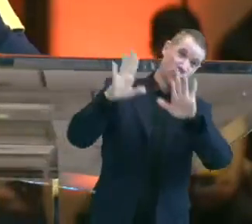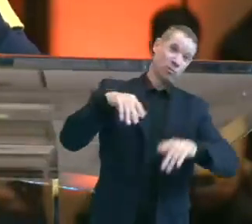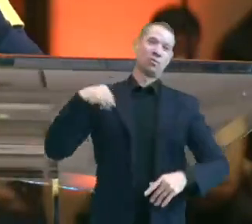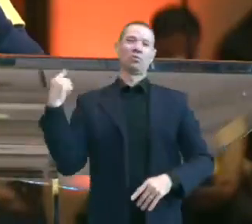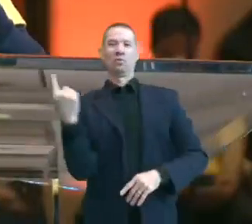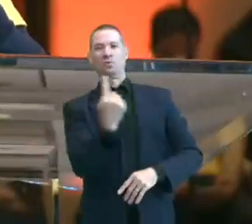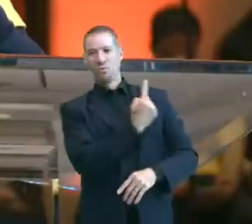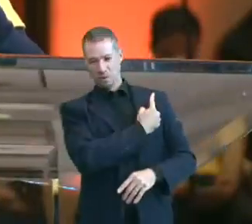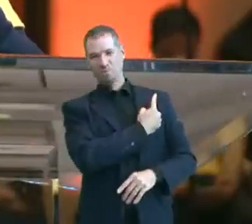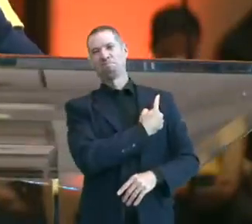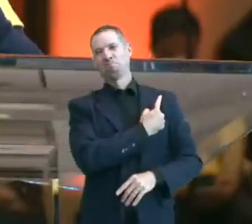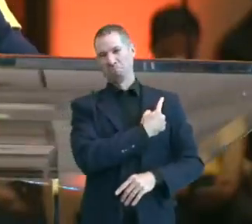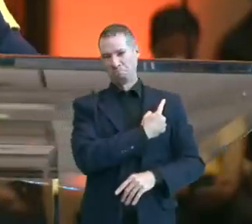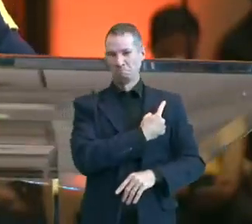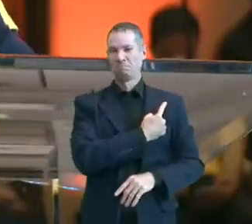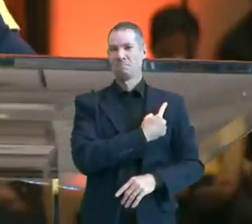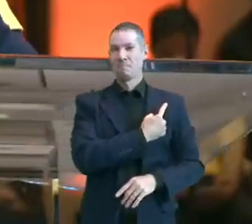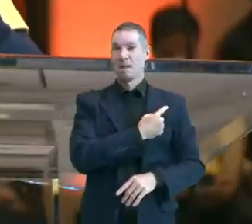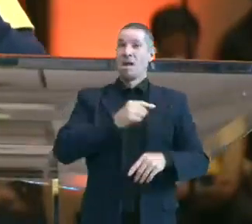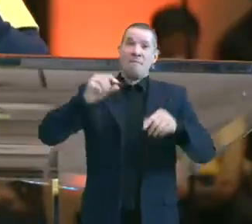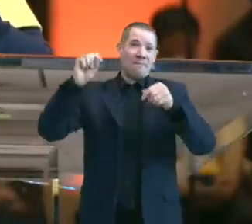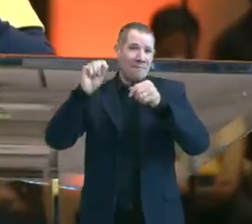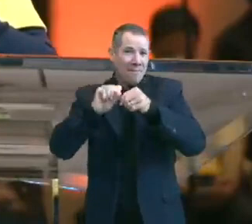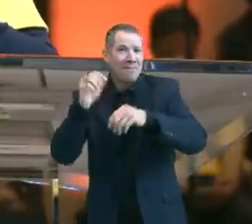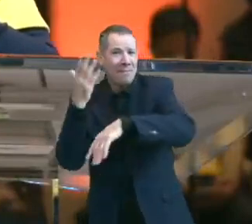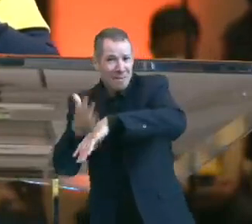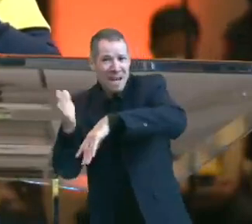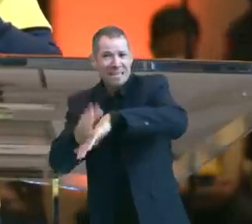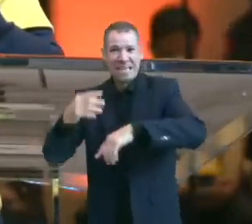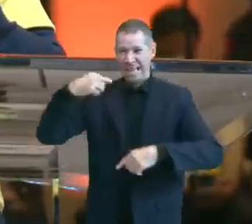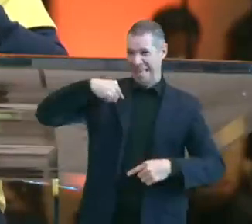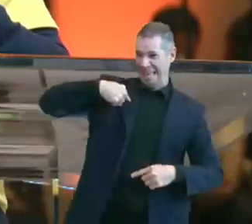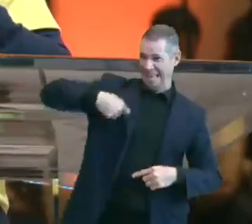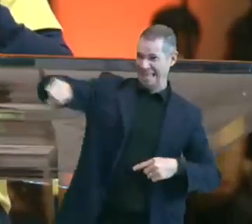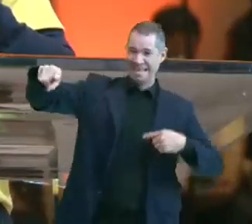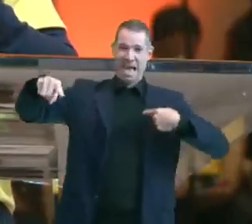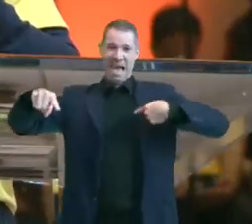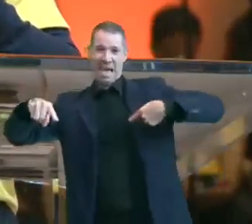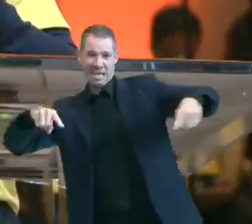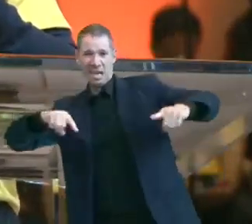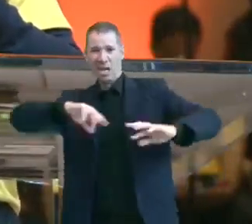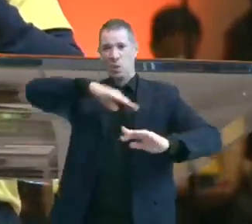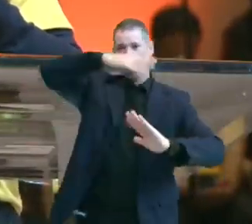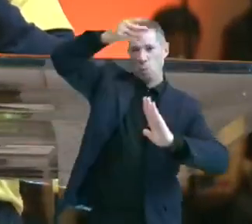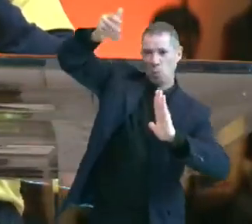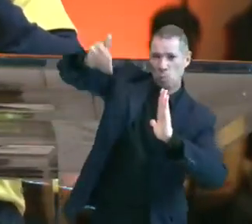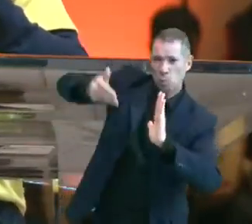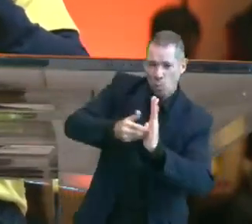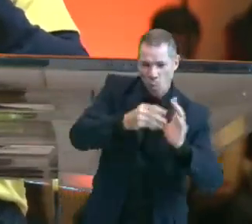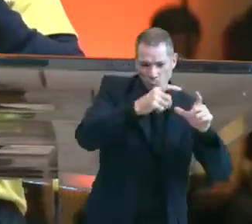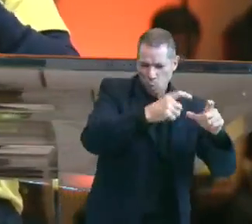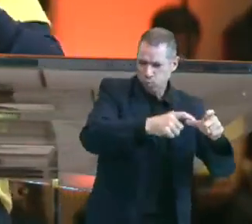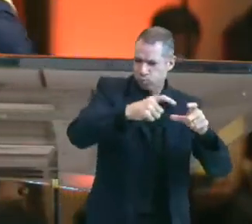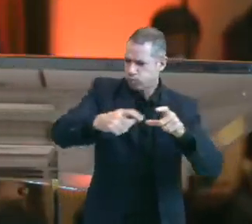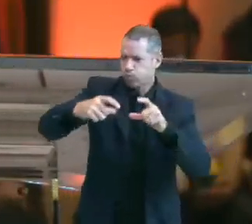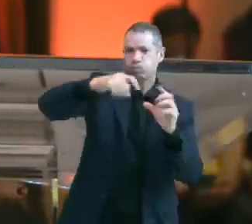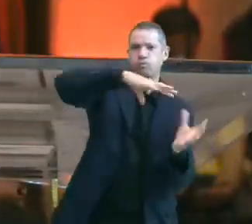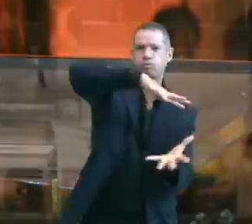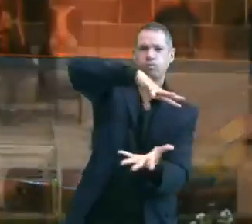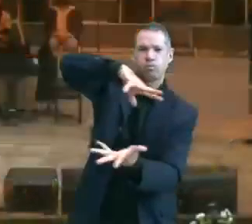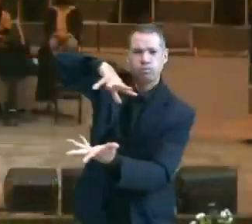vocês. E façam o ID por todo lugar, por todo mundo.